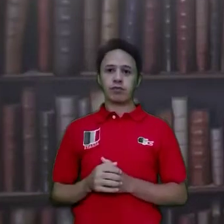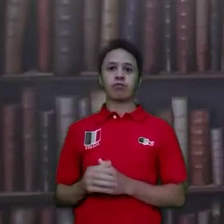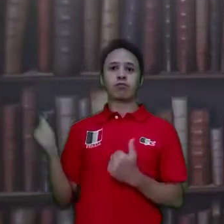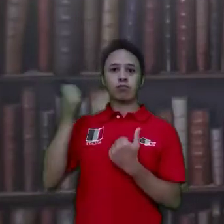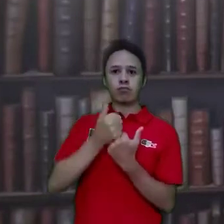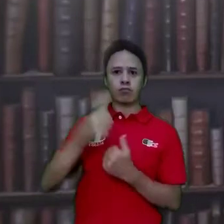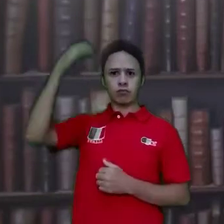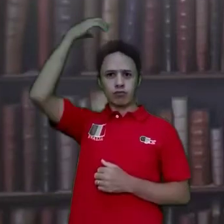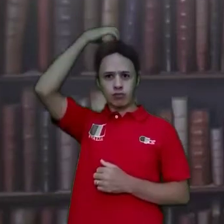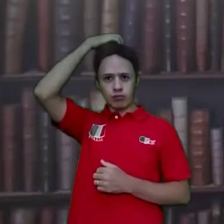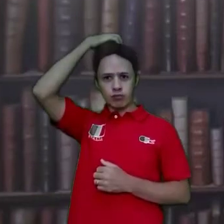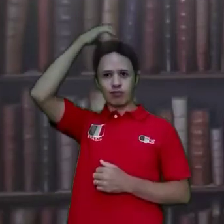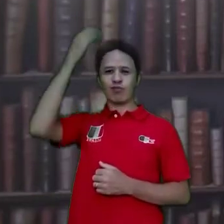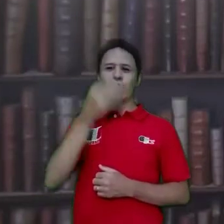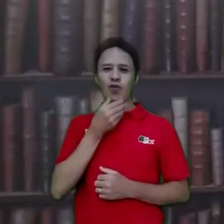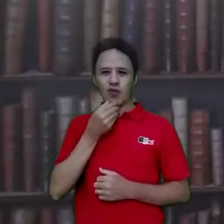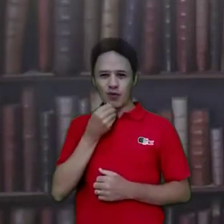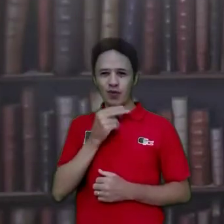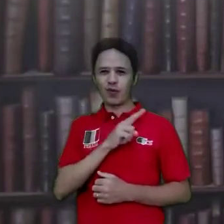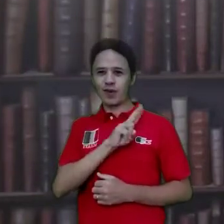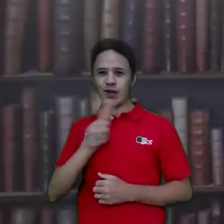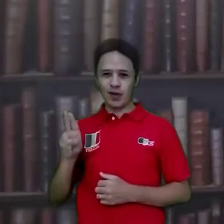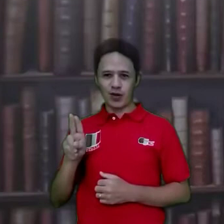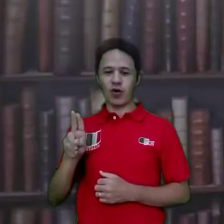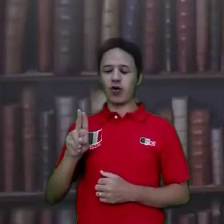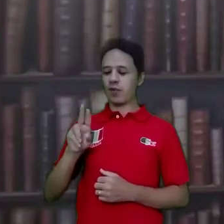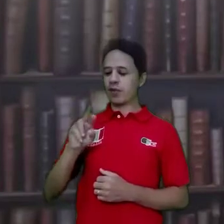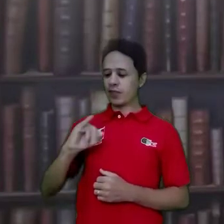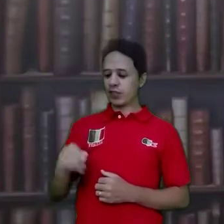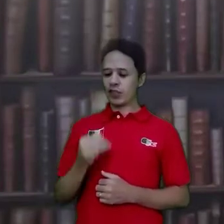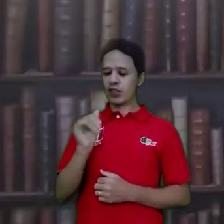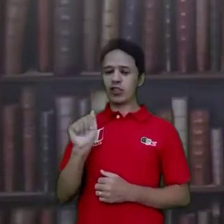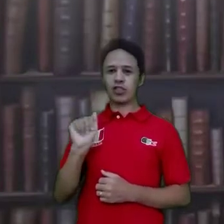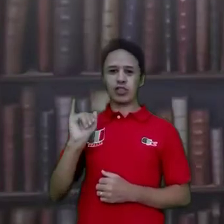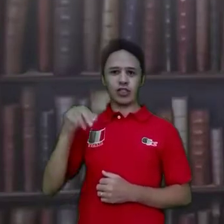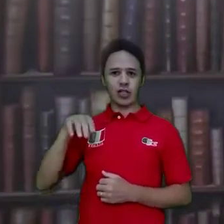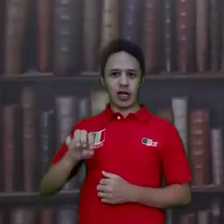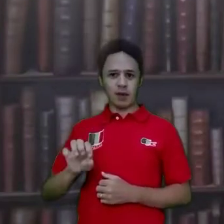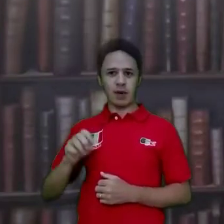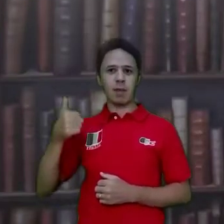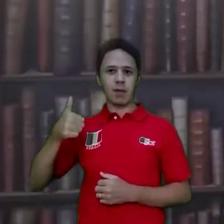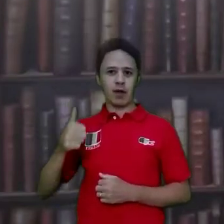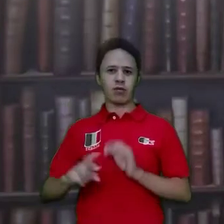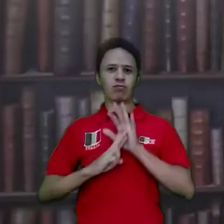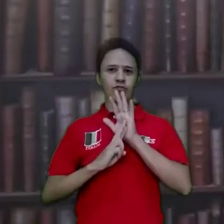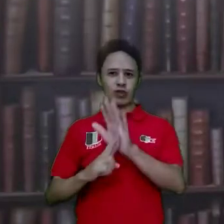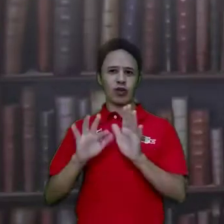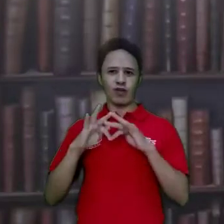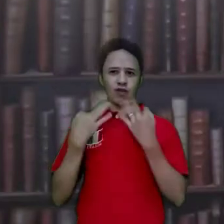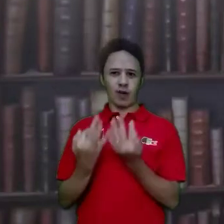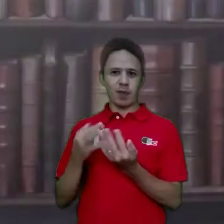Inglaterra, o rei da Escócia, Jaime I. Jaime I foi o primeiro representante da